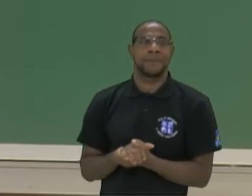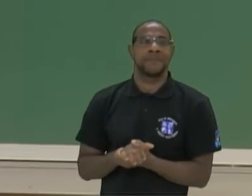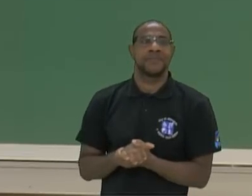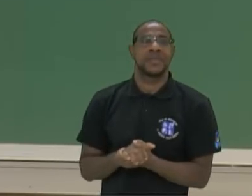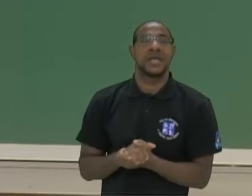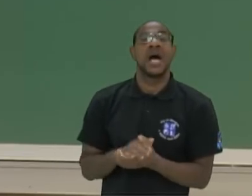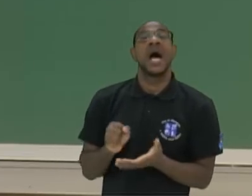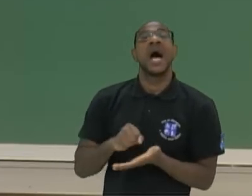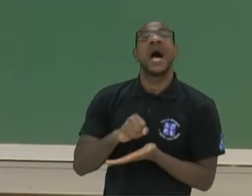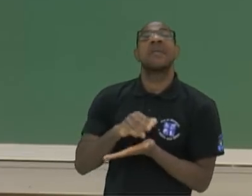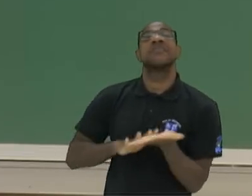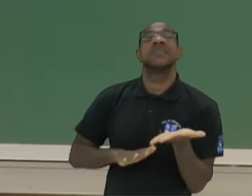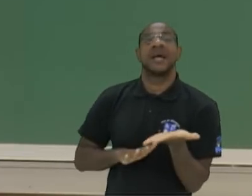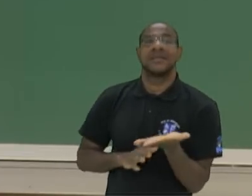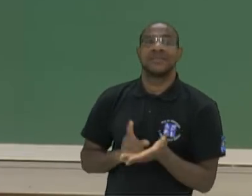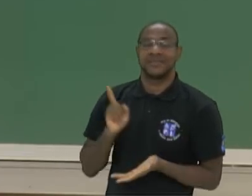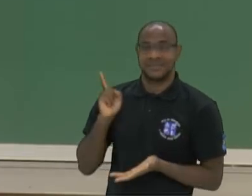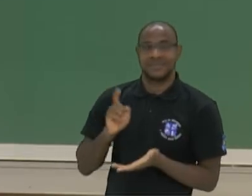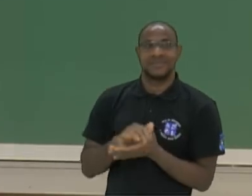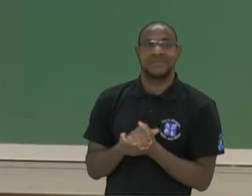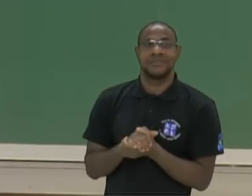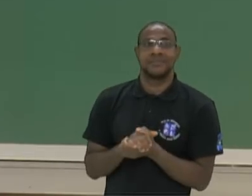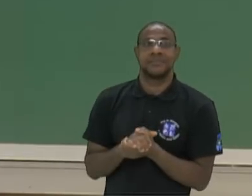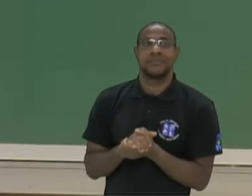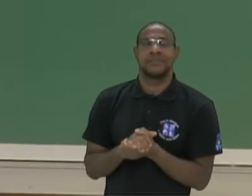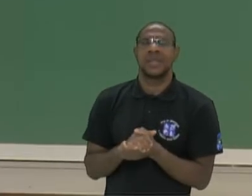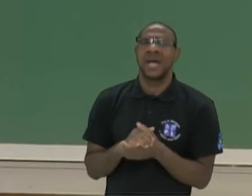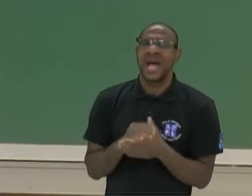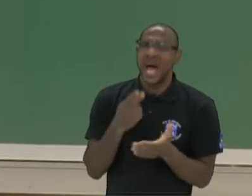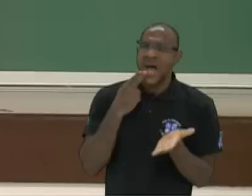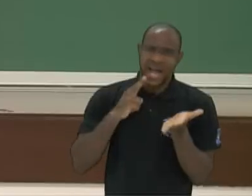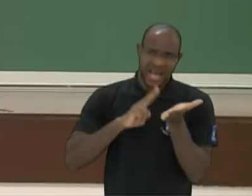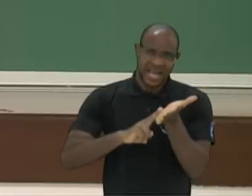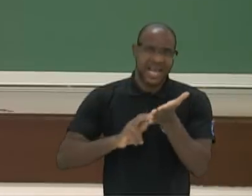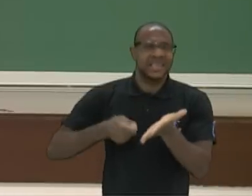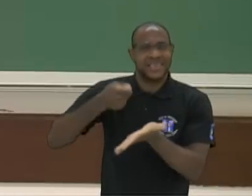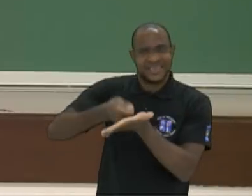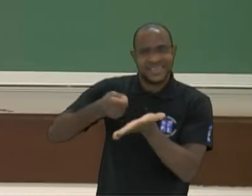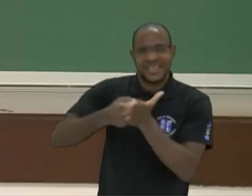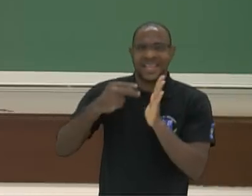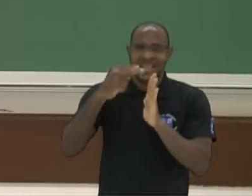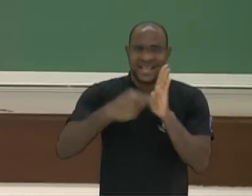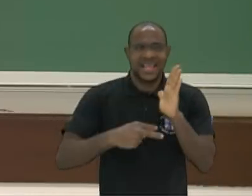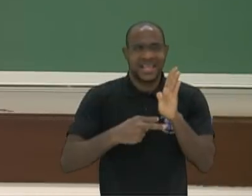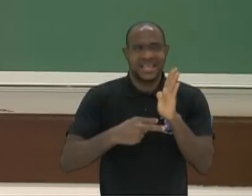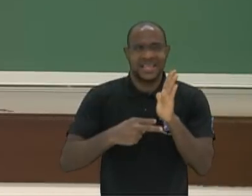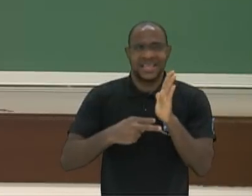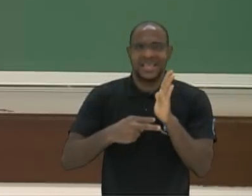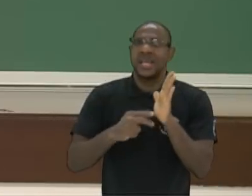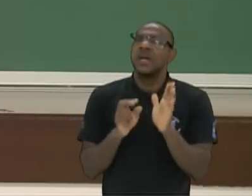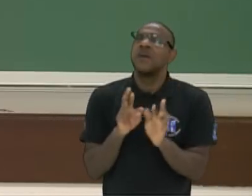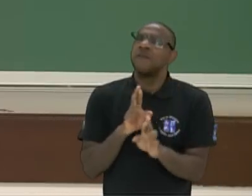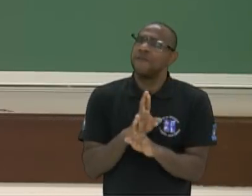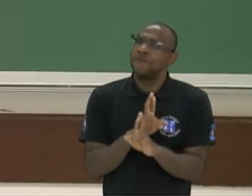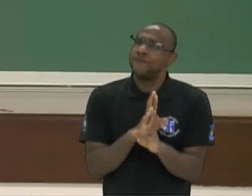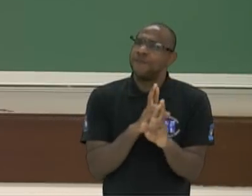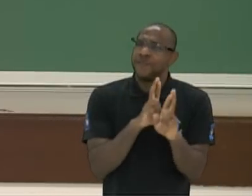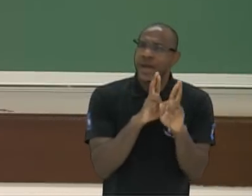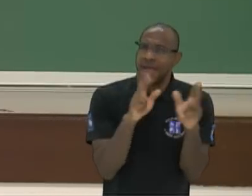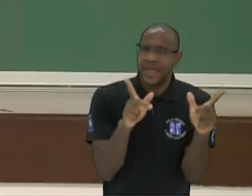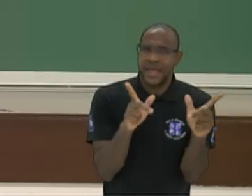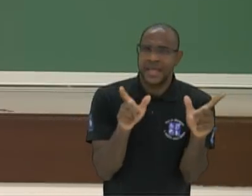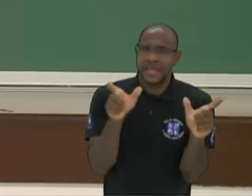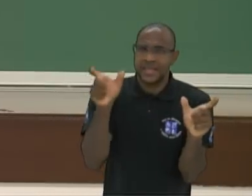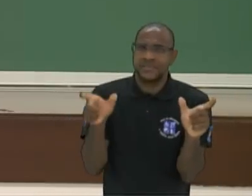Tem uma atividade aqui para você. A carta de reivindicação lida difere um pouco da estrutura das cartas